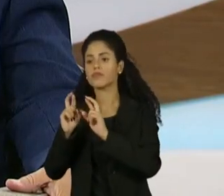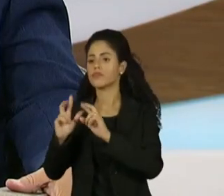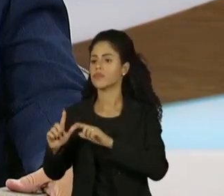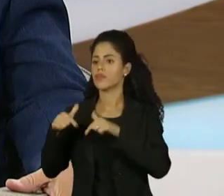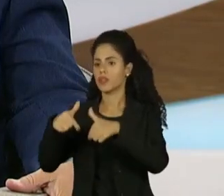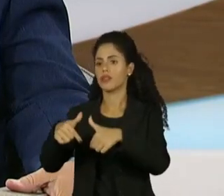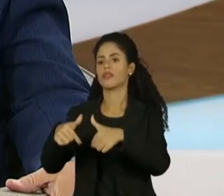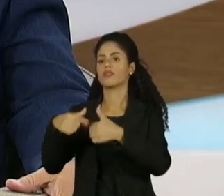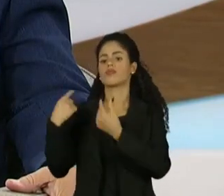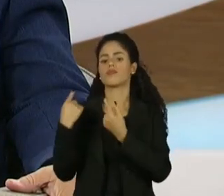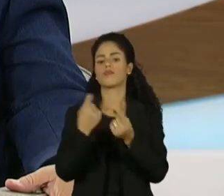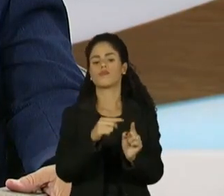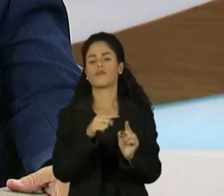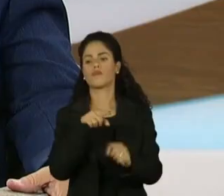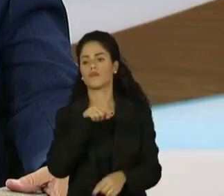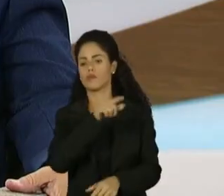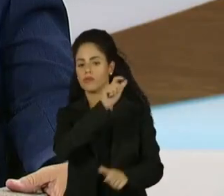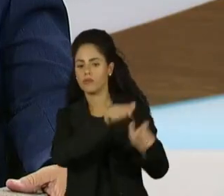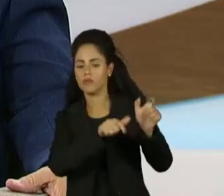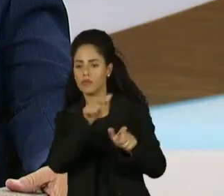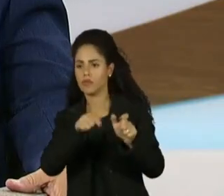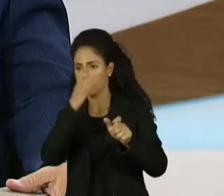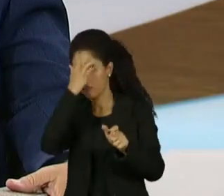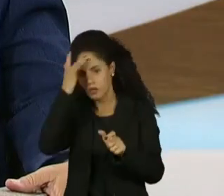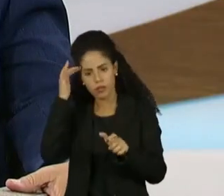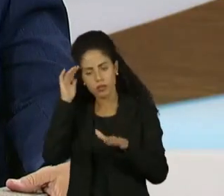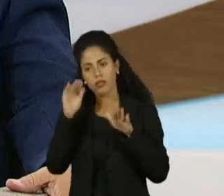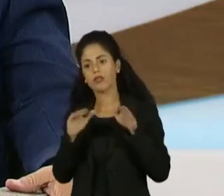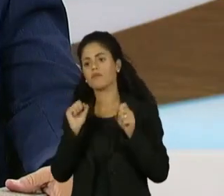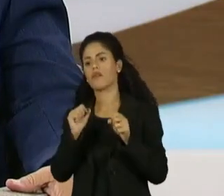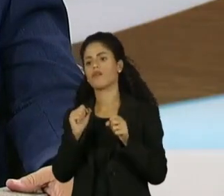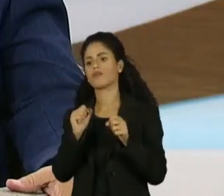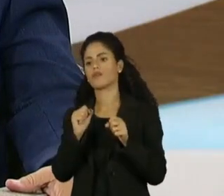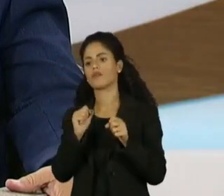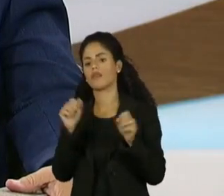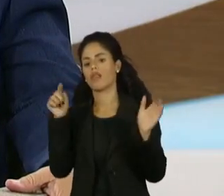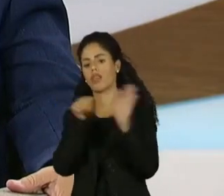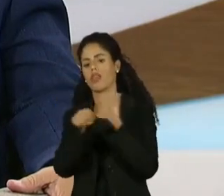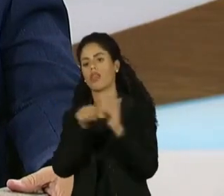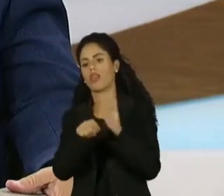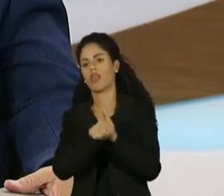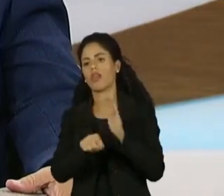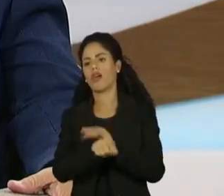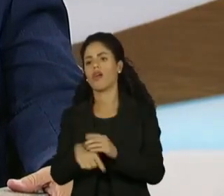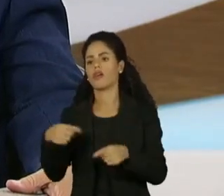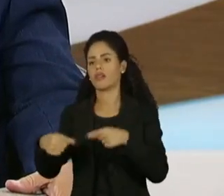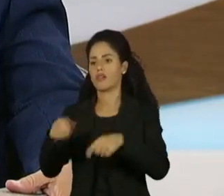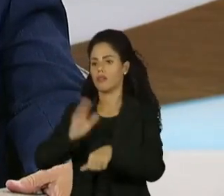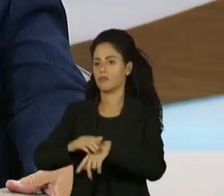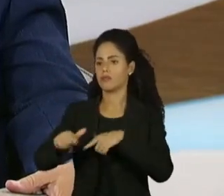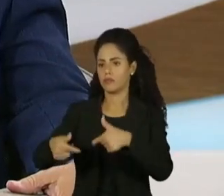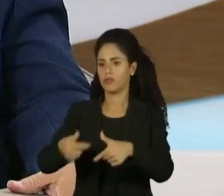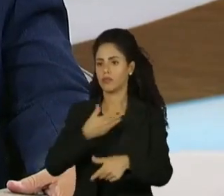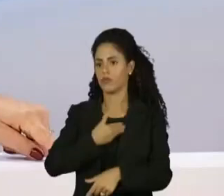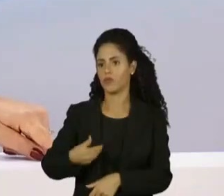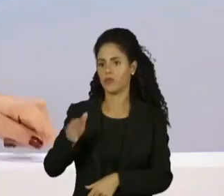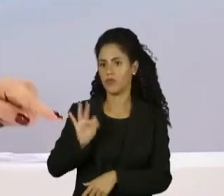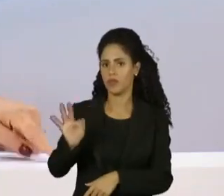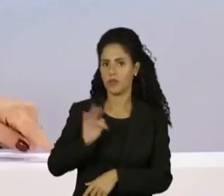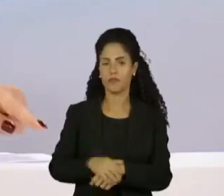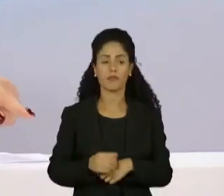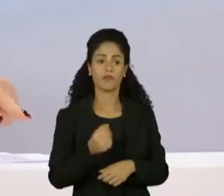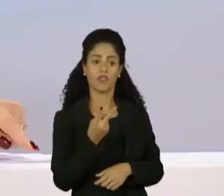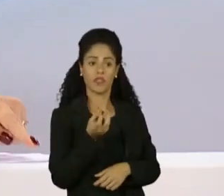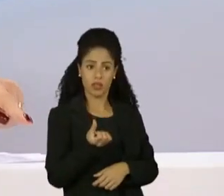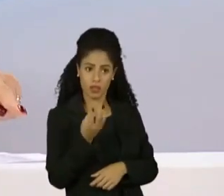ações ou posições de pessoas que, eventualmente, possam questionar políticas públicas do governo federal. Mas é o 2630